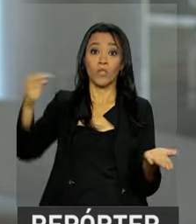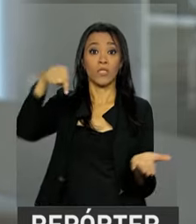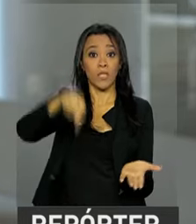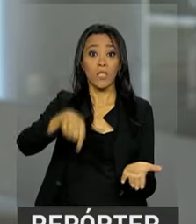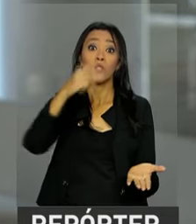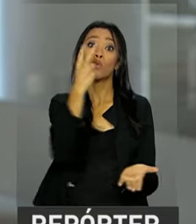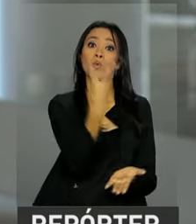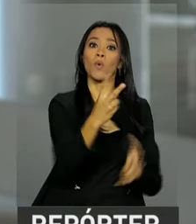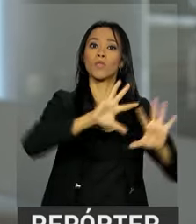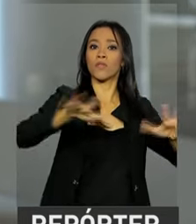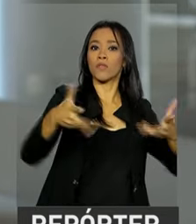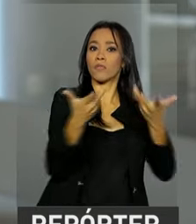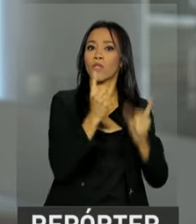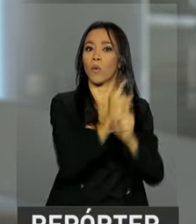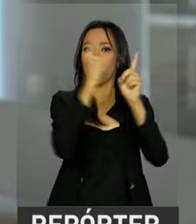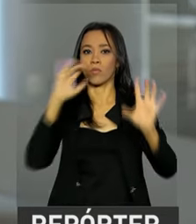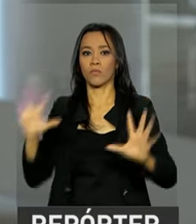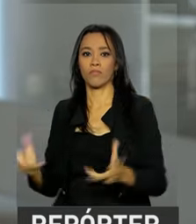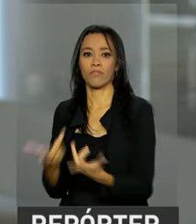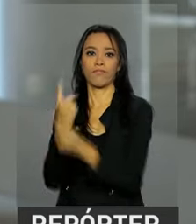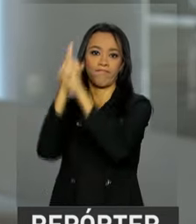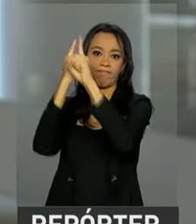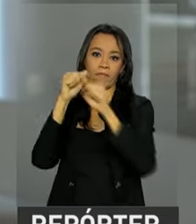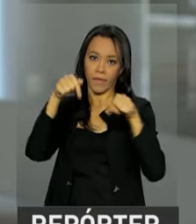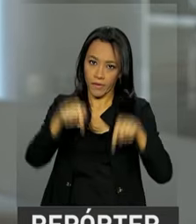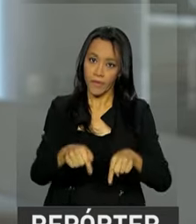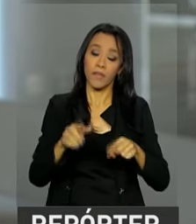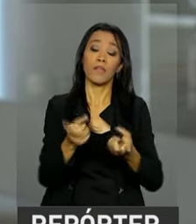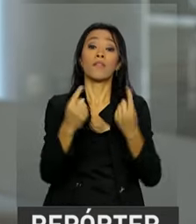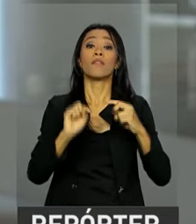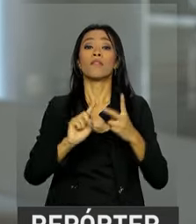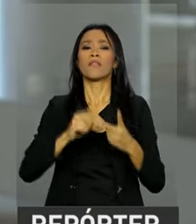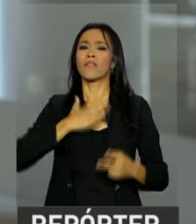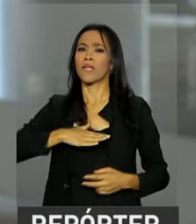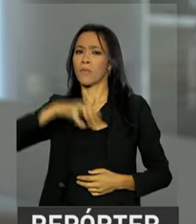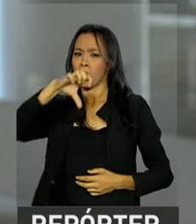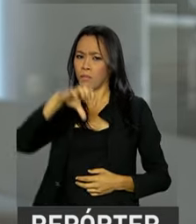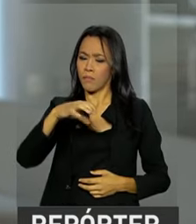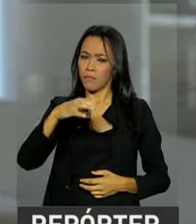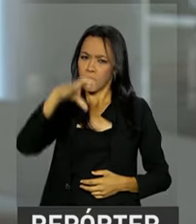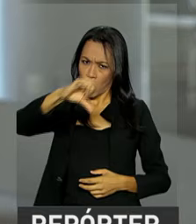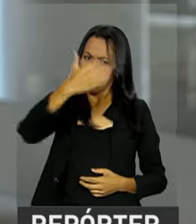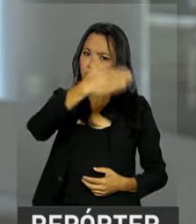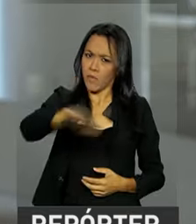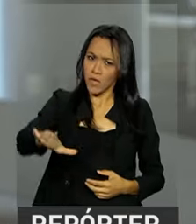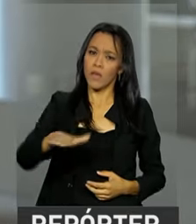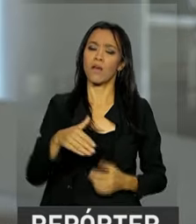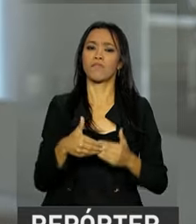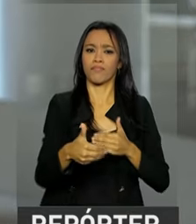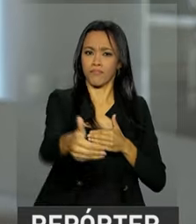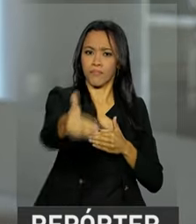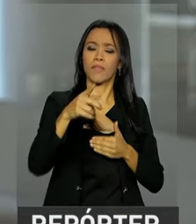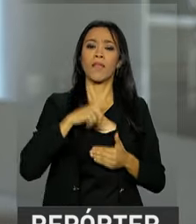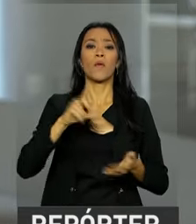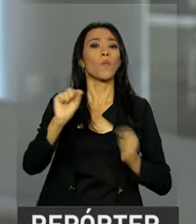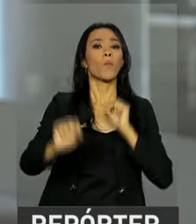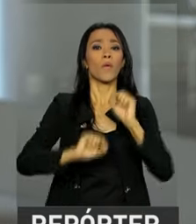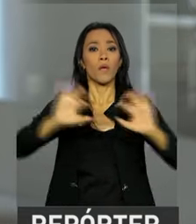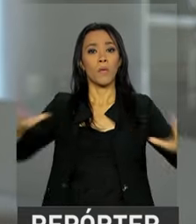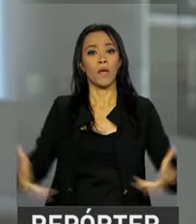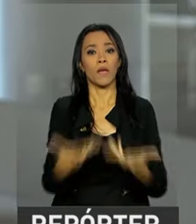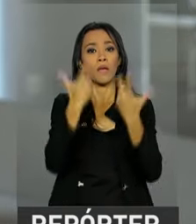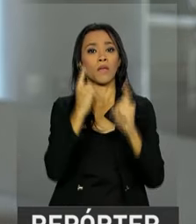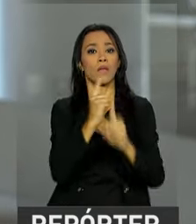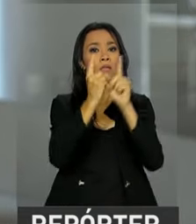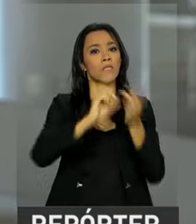Palácio do Planalto Renata daqui a pouquinho às 9:30 da manhã o presidente Michel Temer participa de uma cerimônia de assinatura de Atos